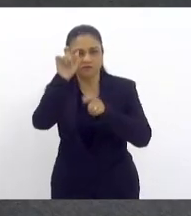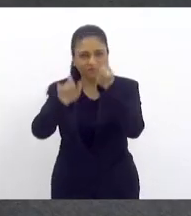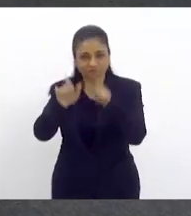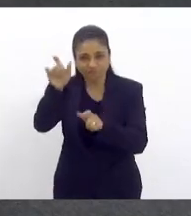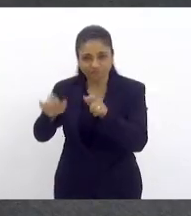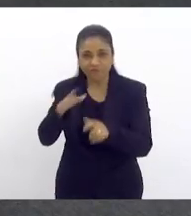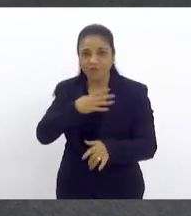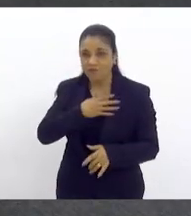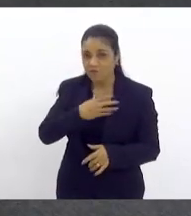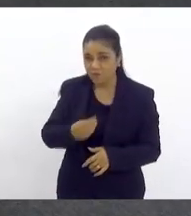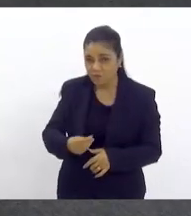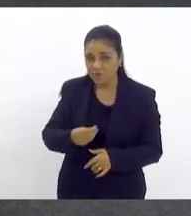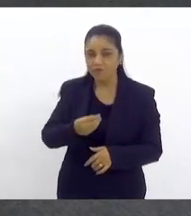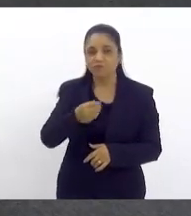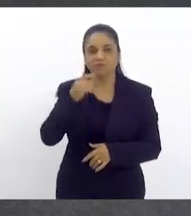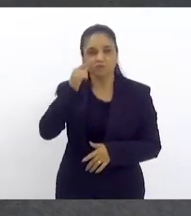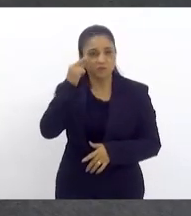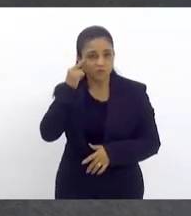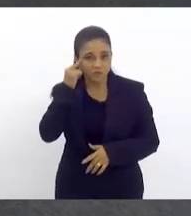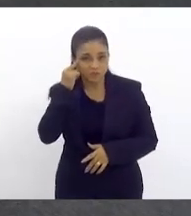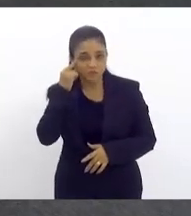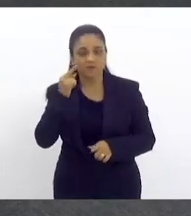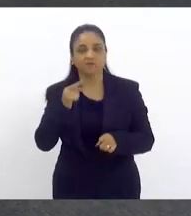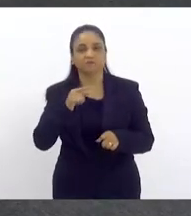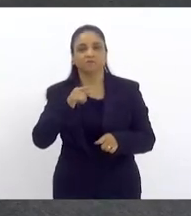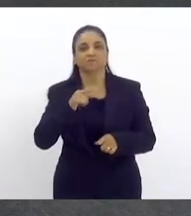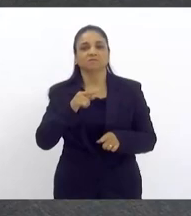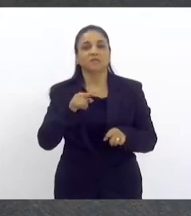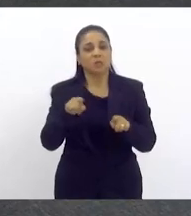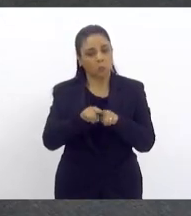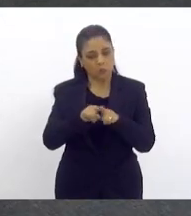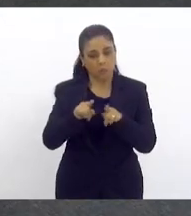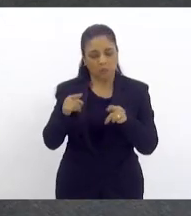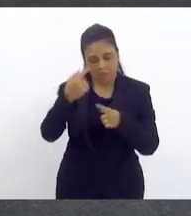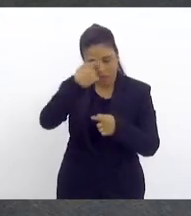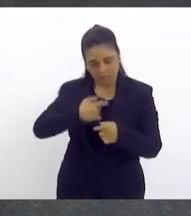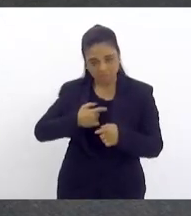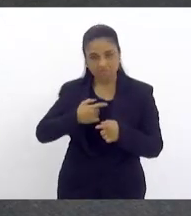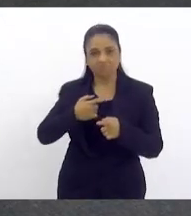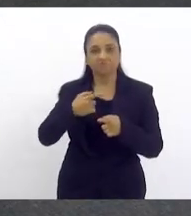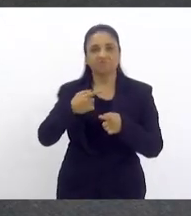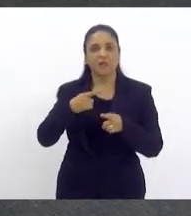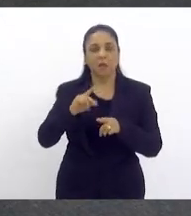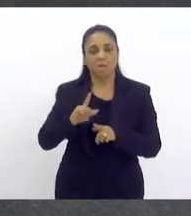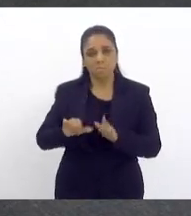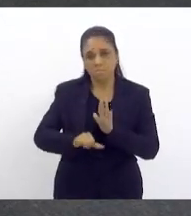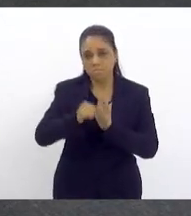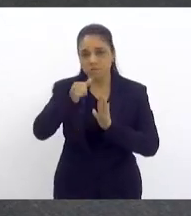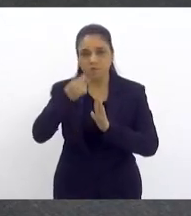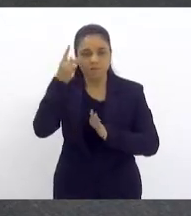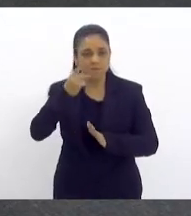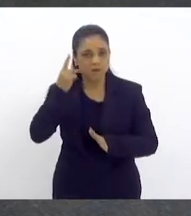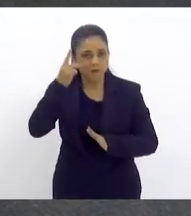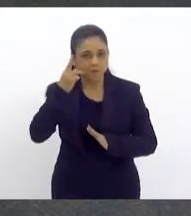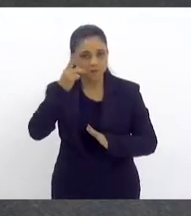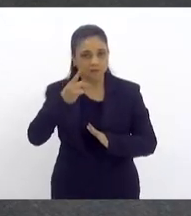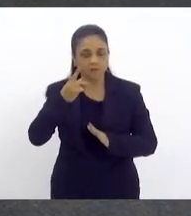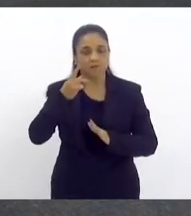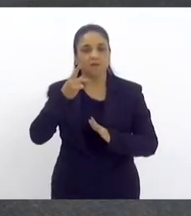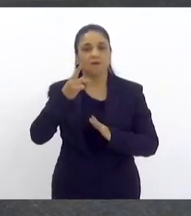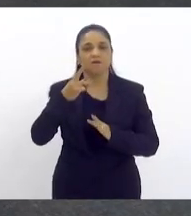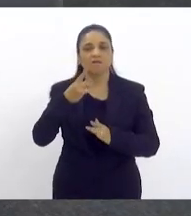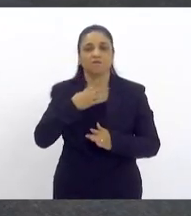para trabalhar e aliás eu sou também uma descendentes né uma primeira parlamentar descendente japonês na história aqui da sua casa